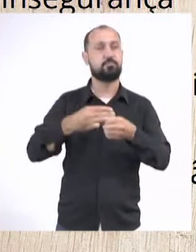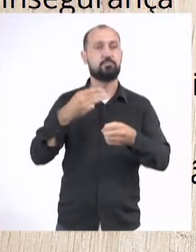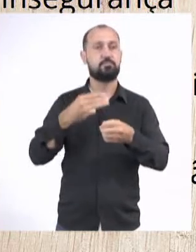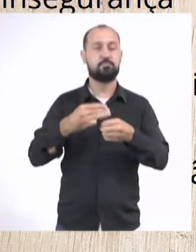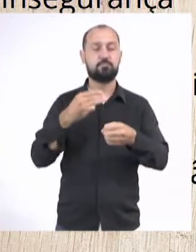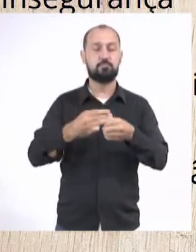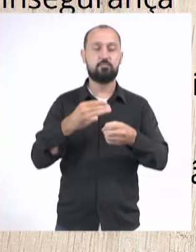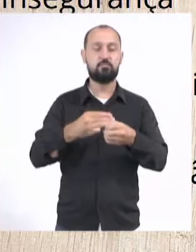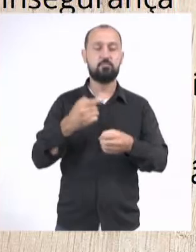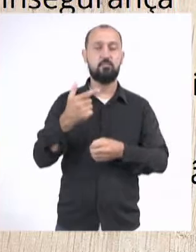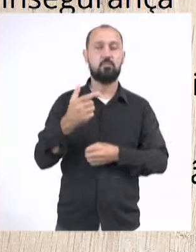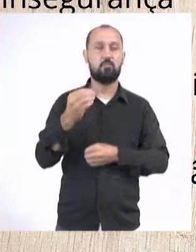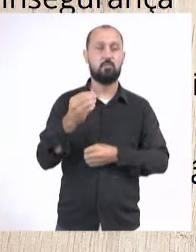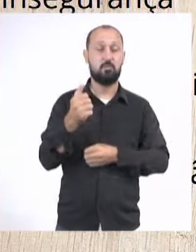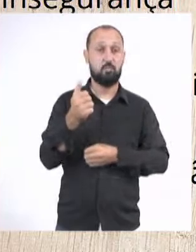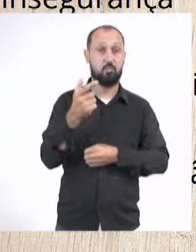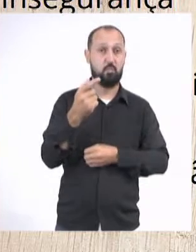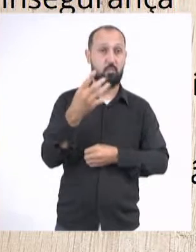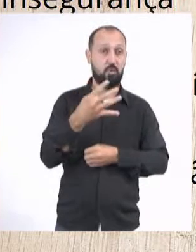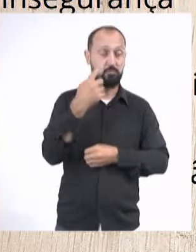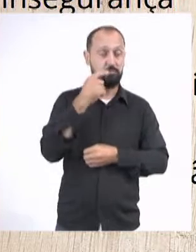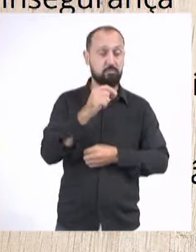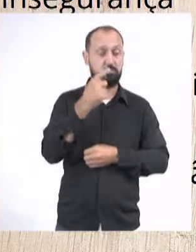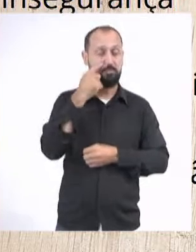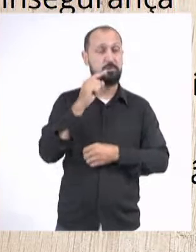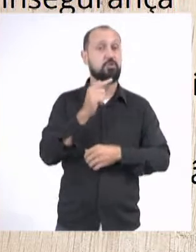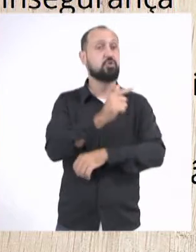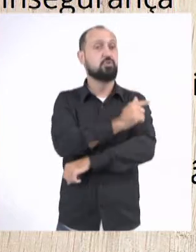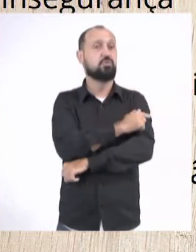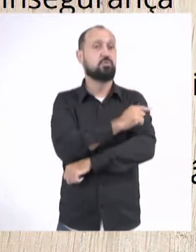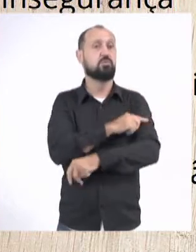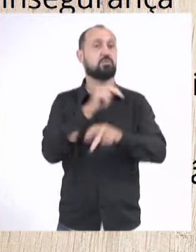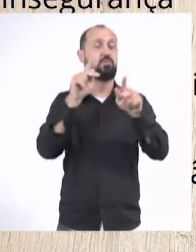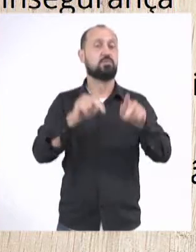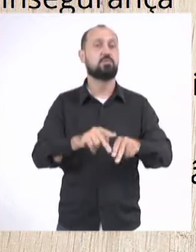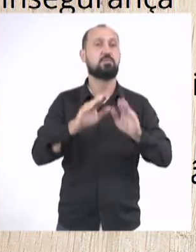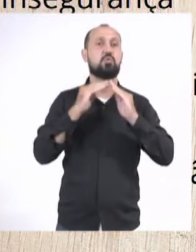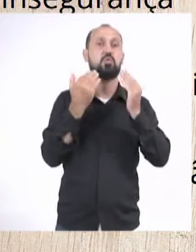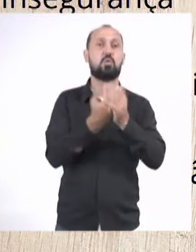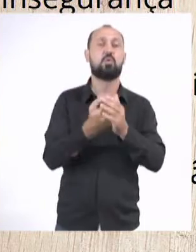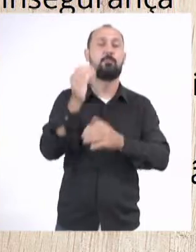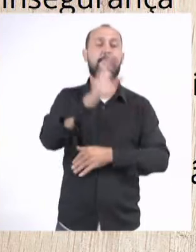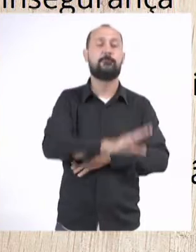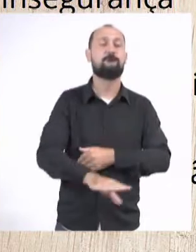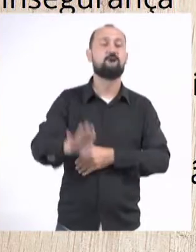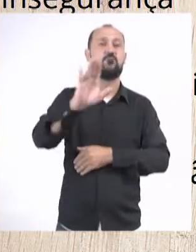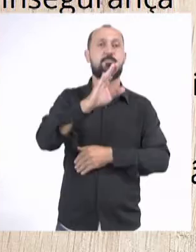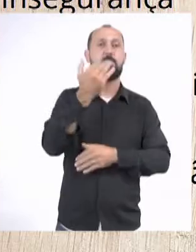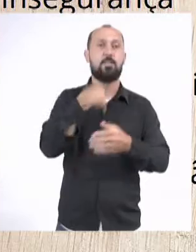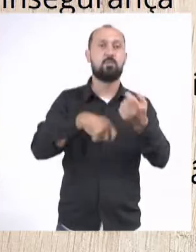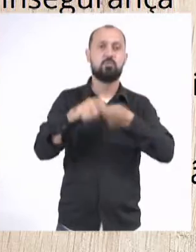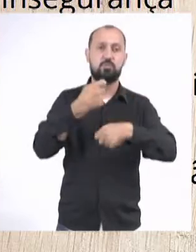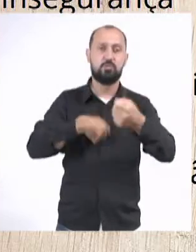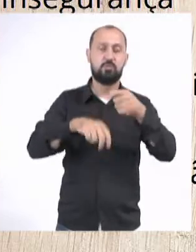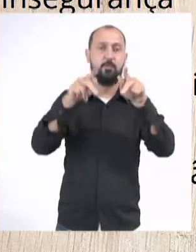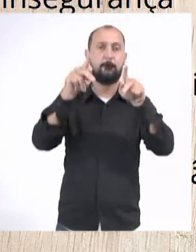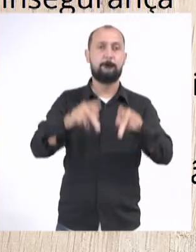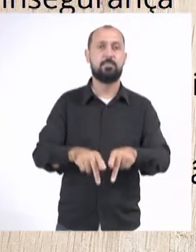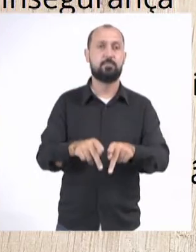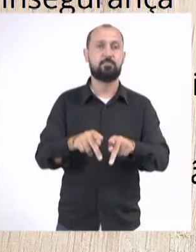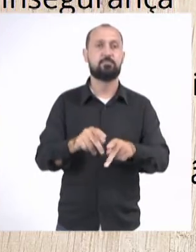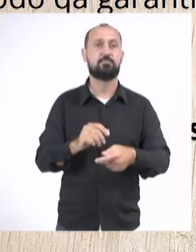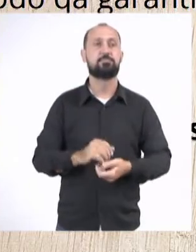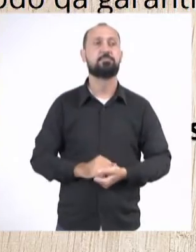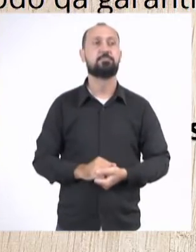do 24º Concurso de Inovações em Gestão Pública da Escola Nacional de Administração Pública,